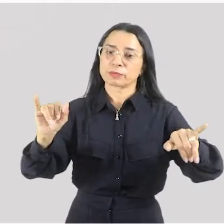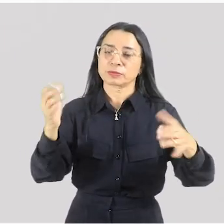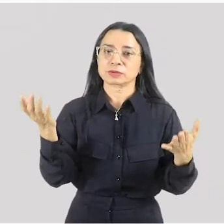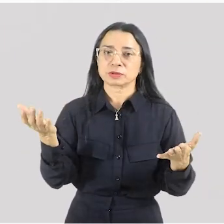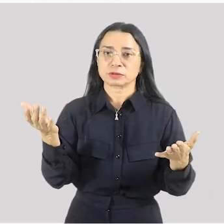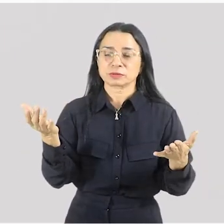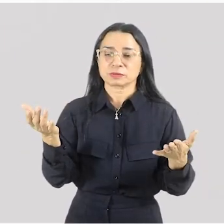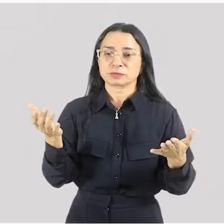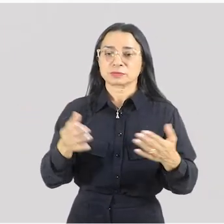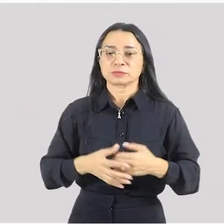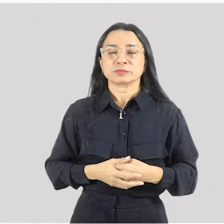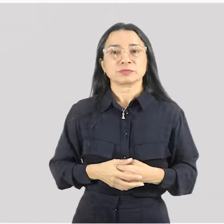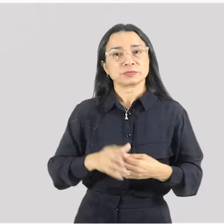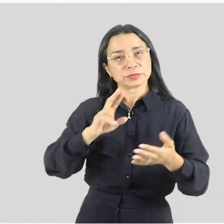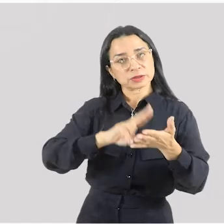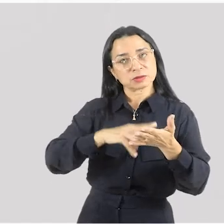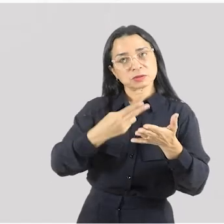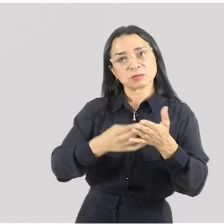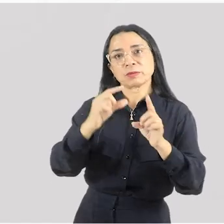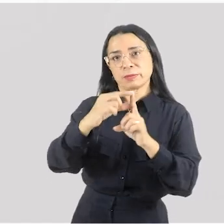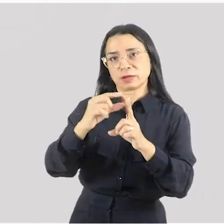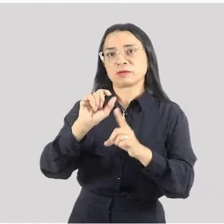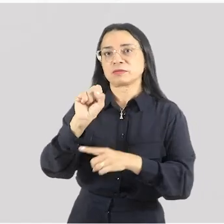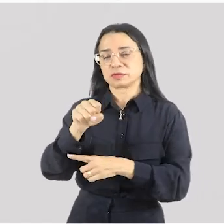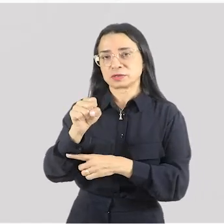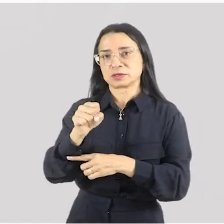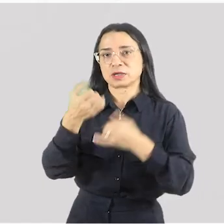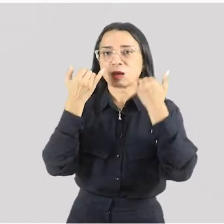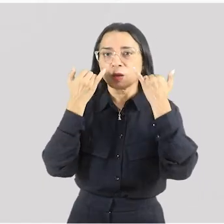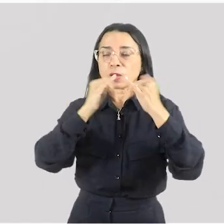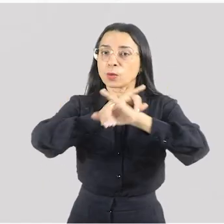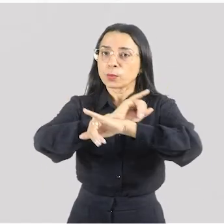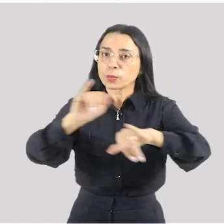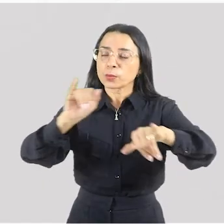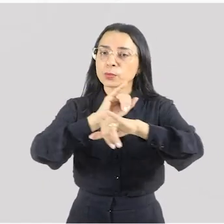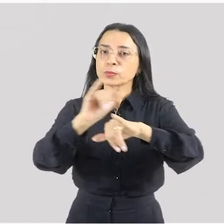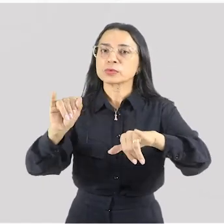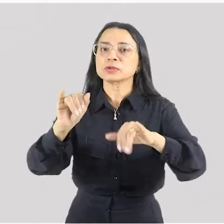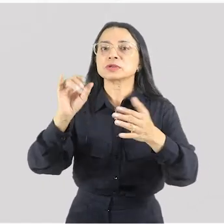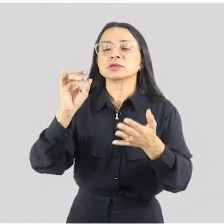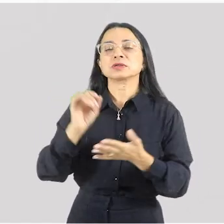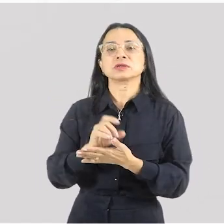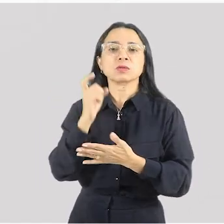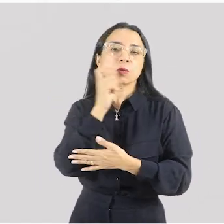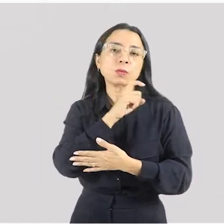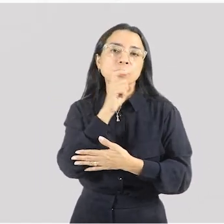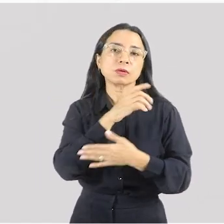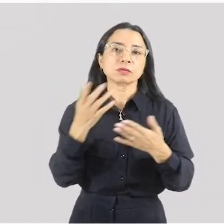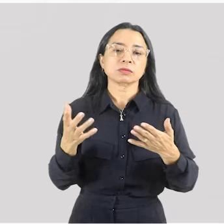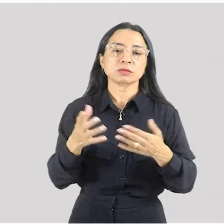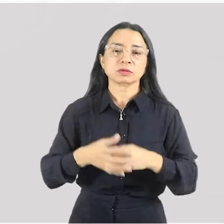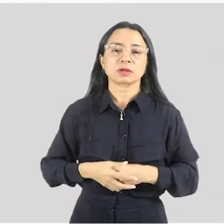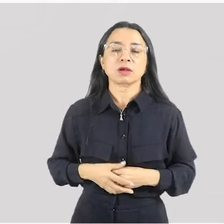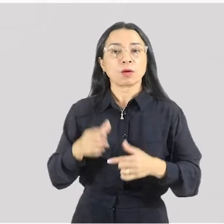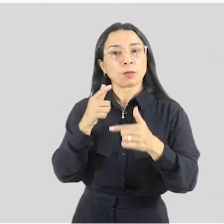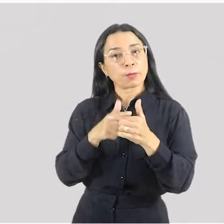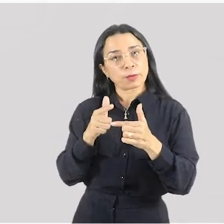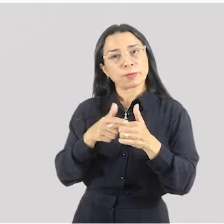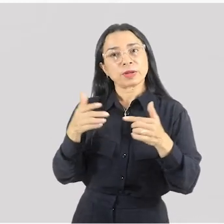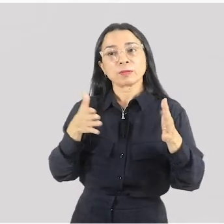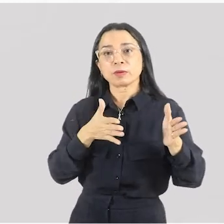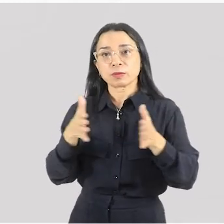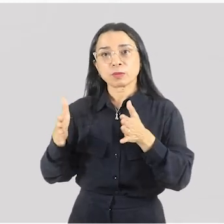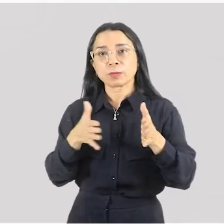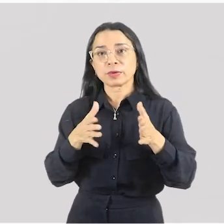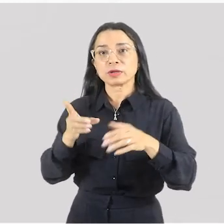verdade, são notícias falsas. A tradução da palavra é exatamente essa, notícia falsa, fake news. São um grande problema na era digital,